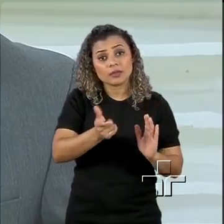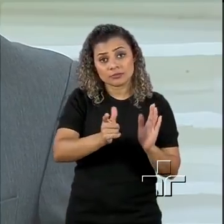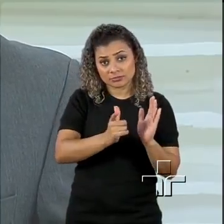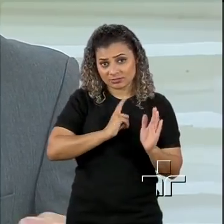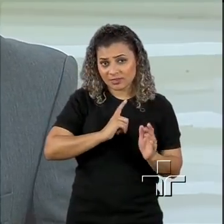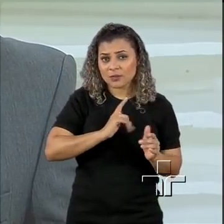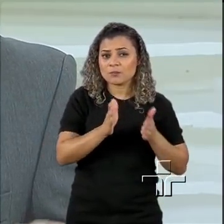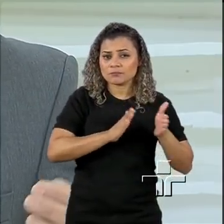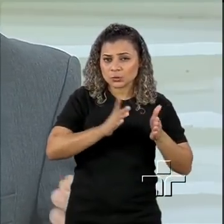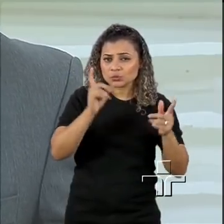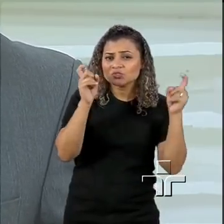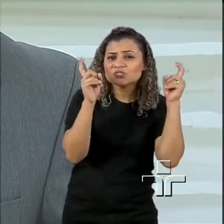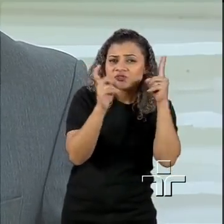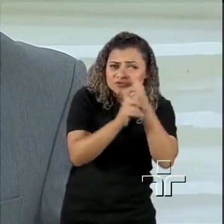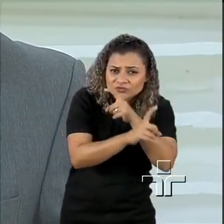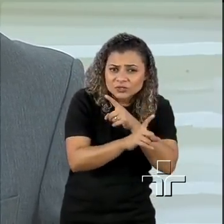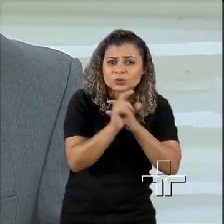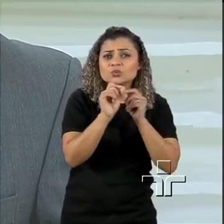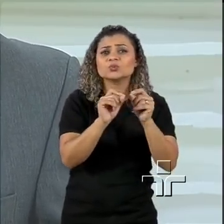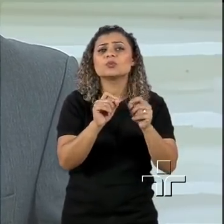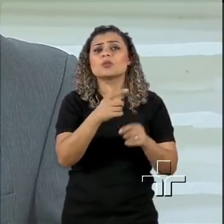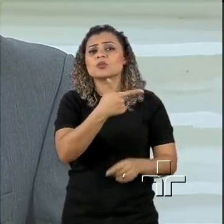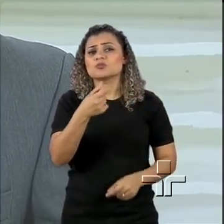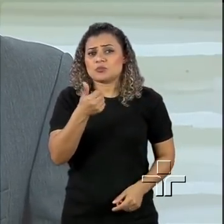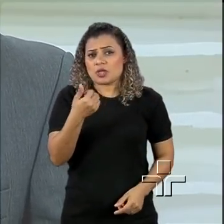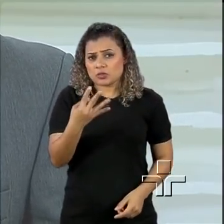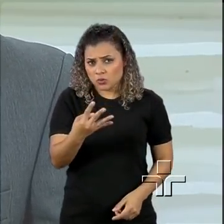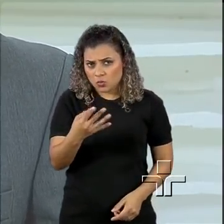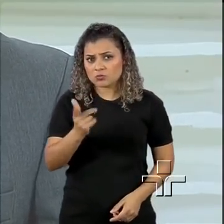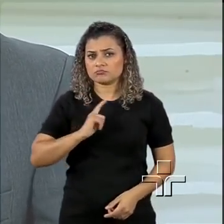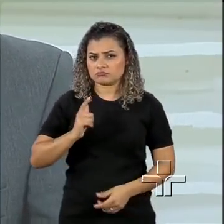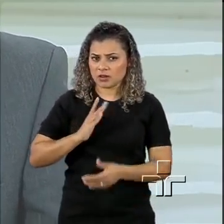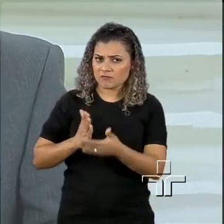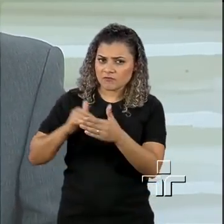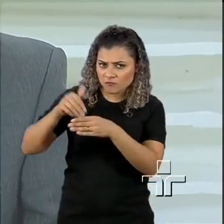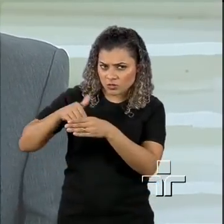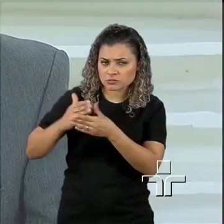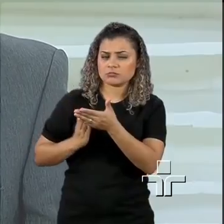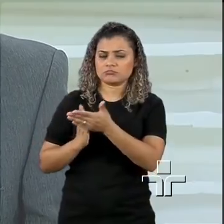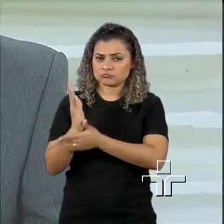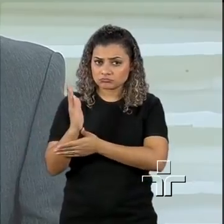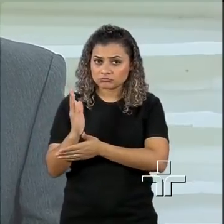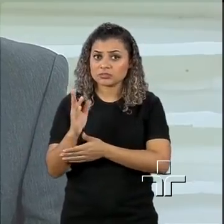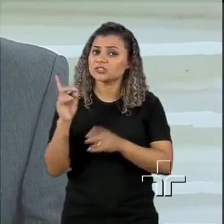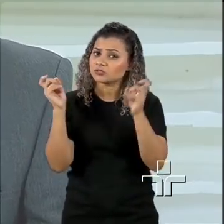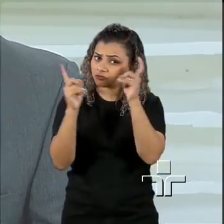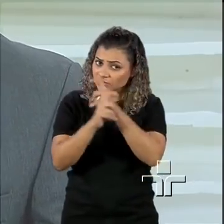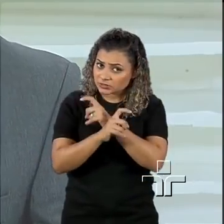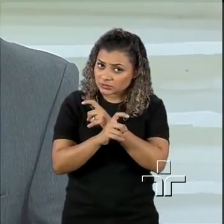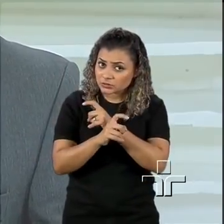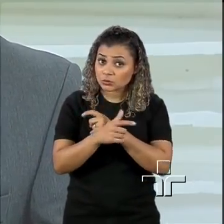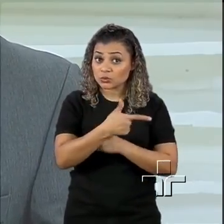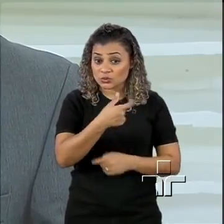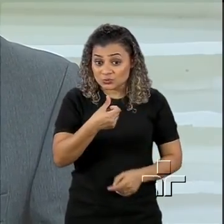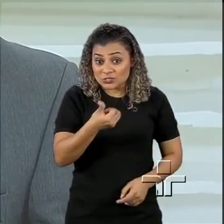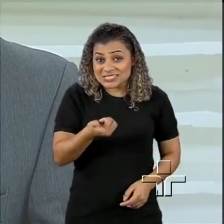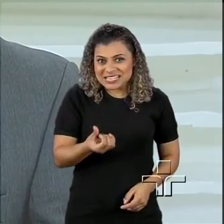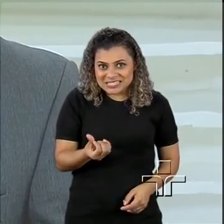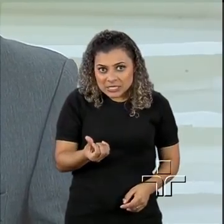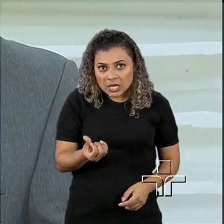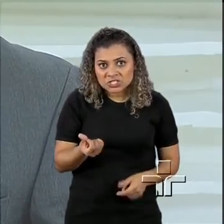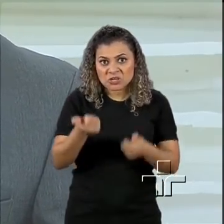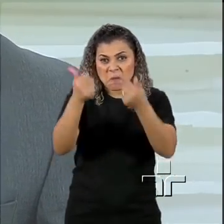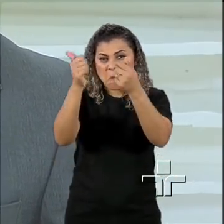dura na da reeleição do presidente de 2014, não foi fácil a eleição de 2014, sai do fundo do poço de 2016, é bem da